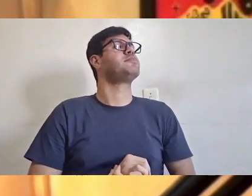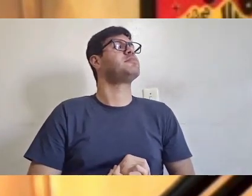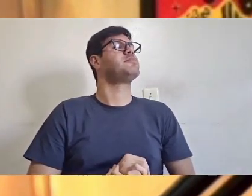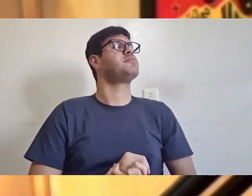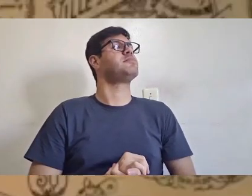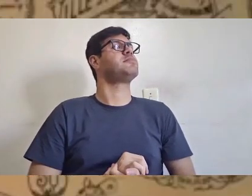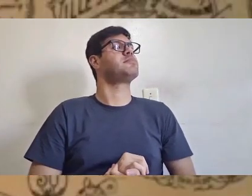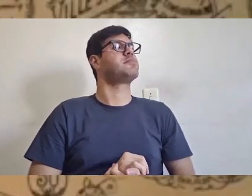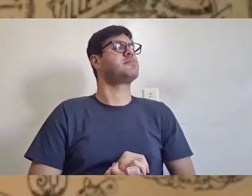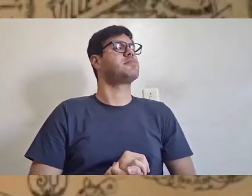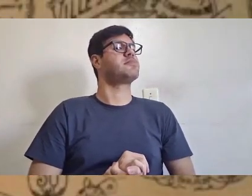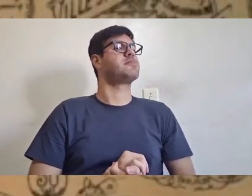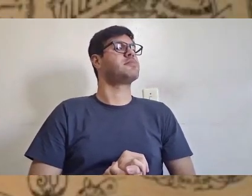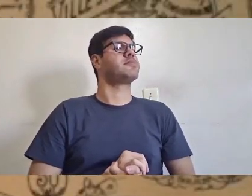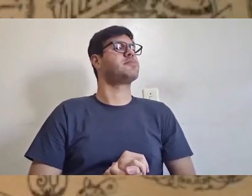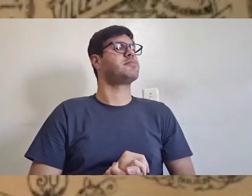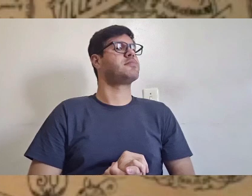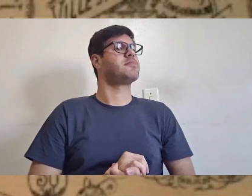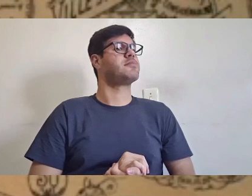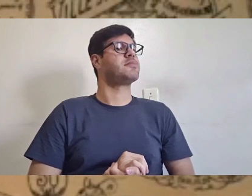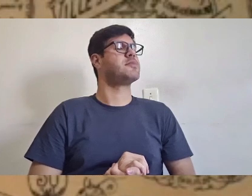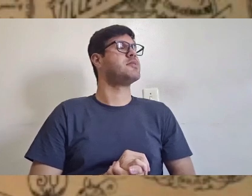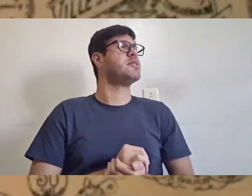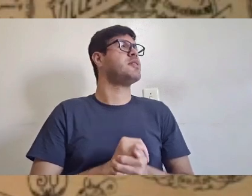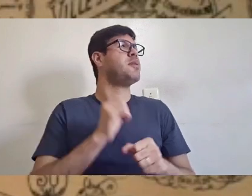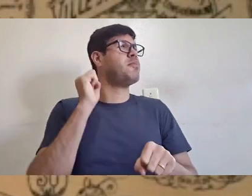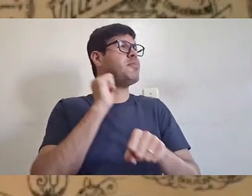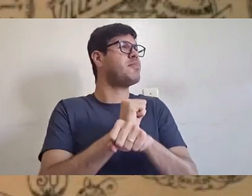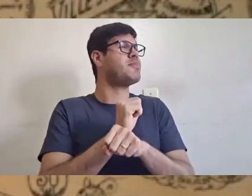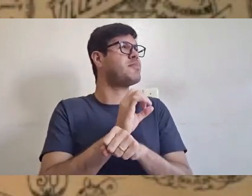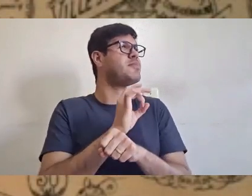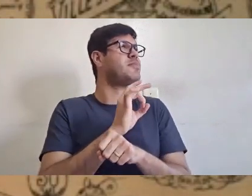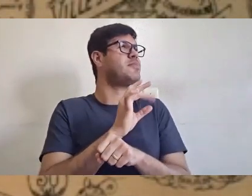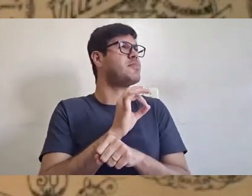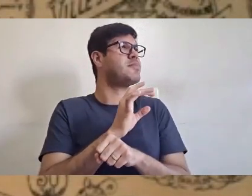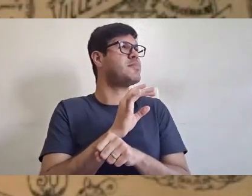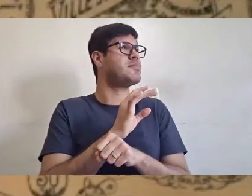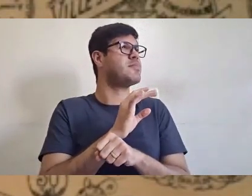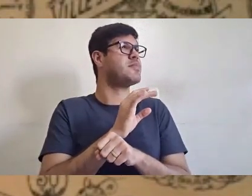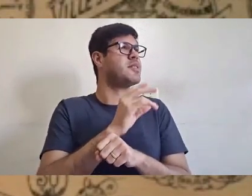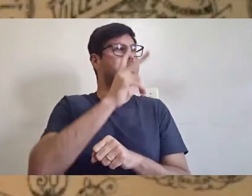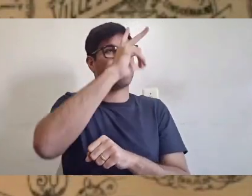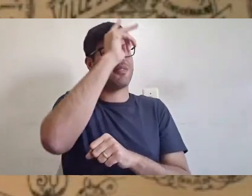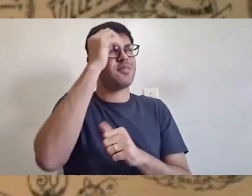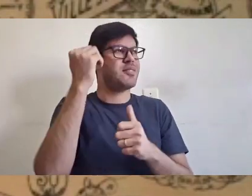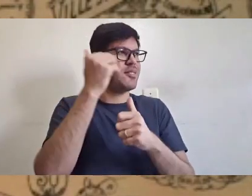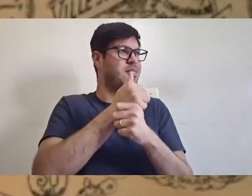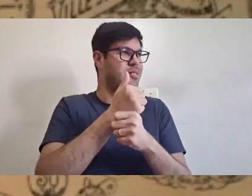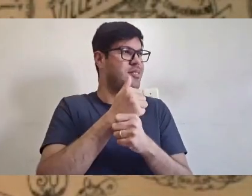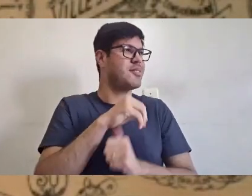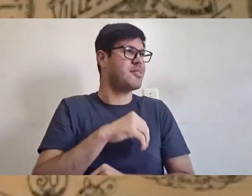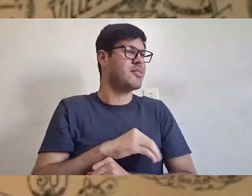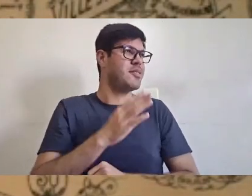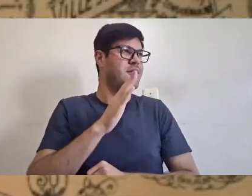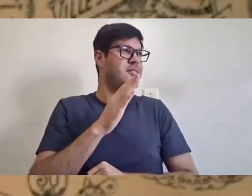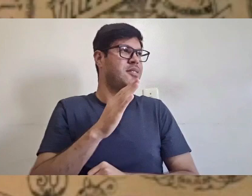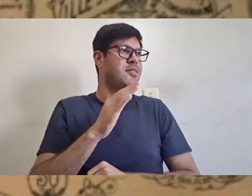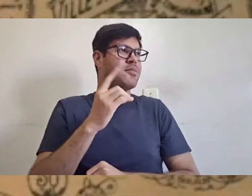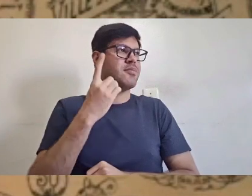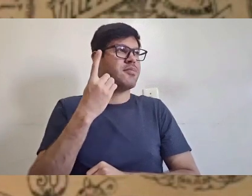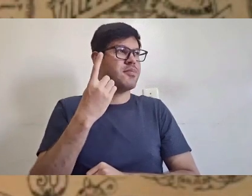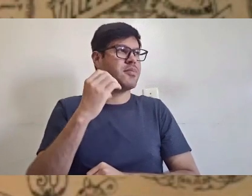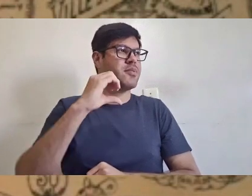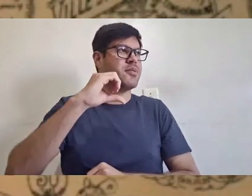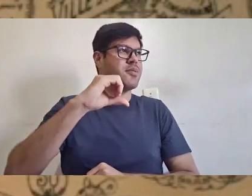Eu praticamente só interrompi durante os 4 anos que eu fui prefeito, mas foi